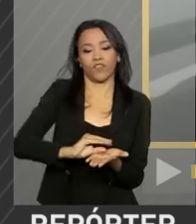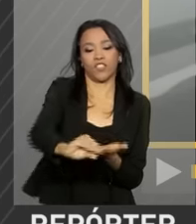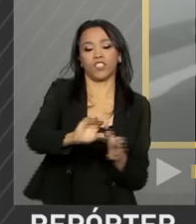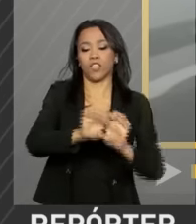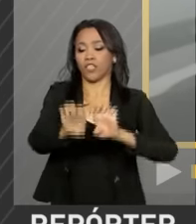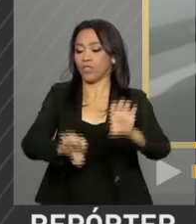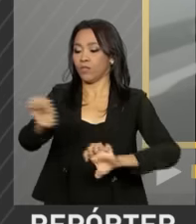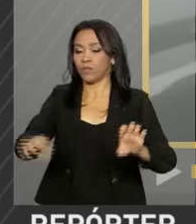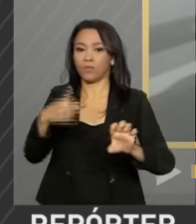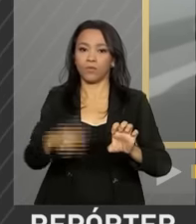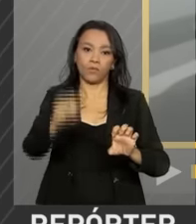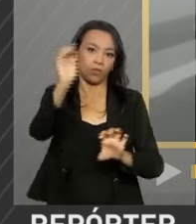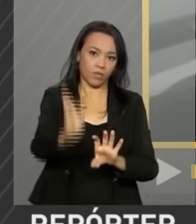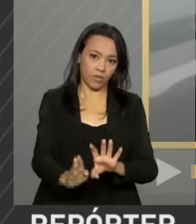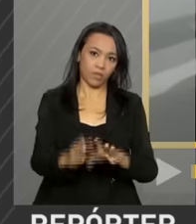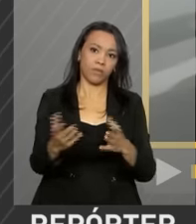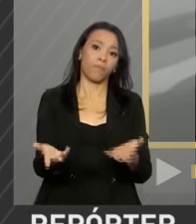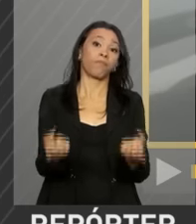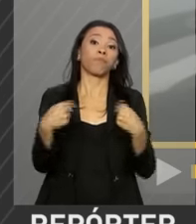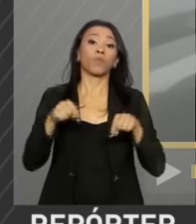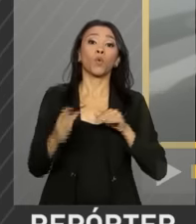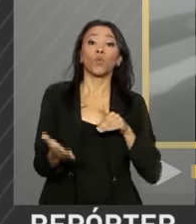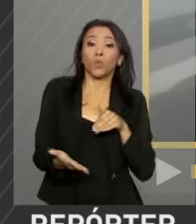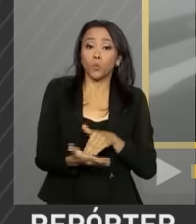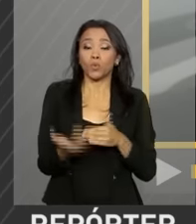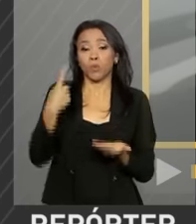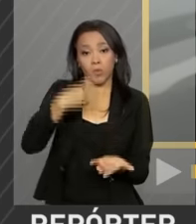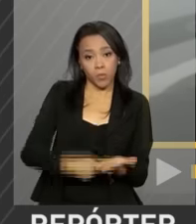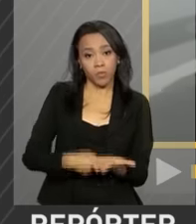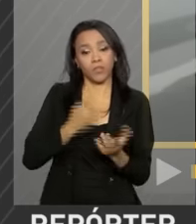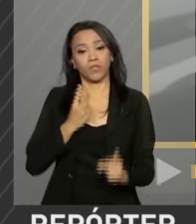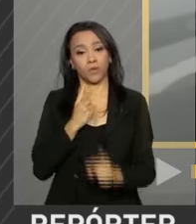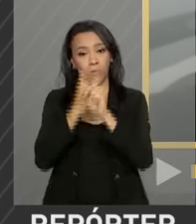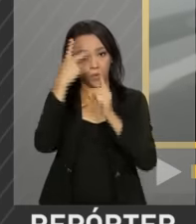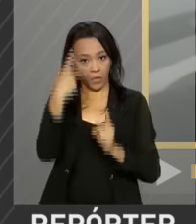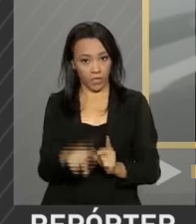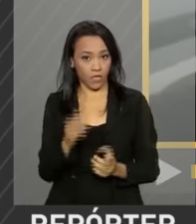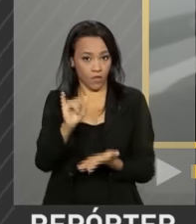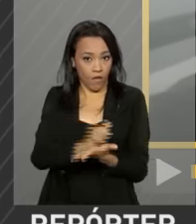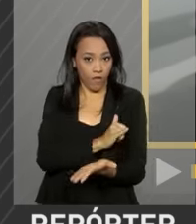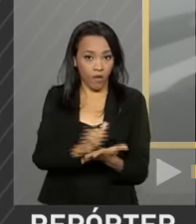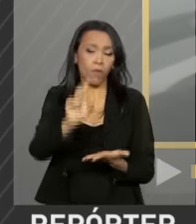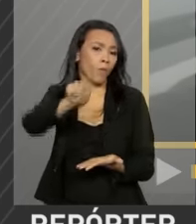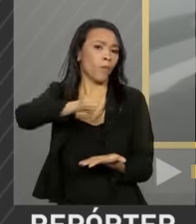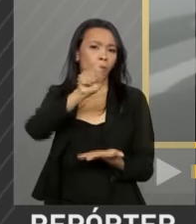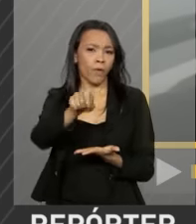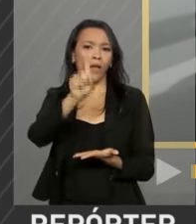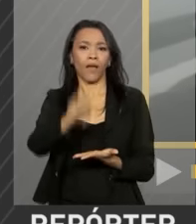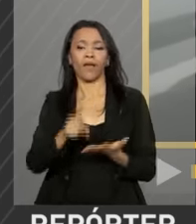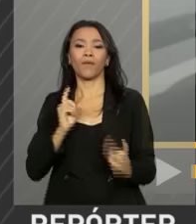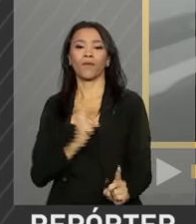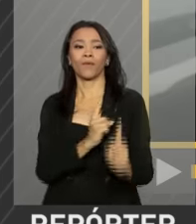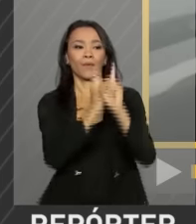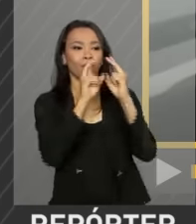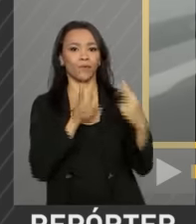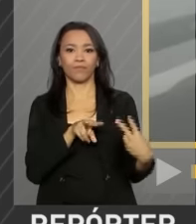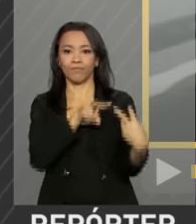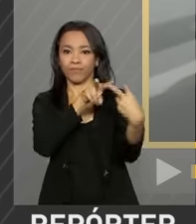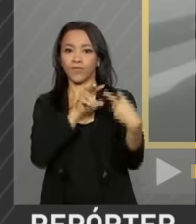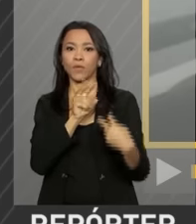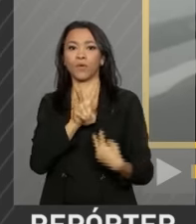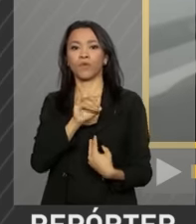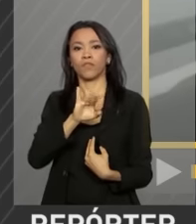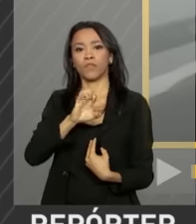infraestrutura nacional. O último compromisso do presidente Michel Temer em Nova York é um encontro com o vice-presidente dos Estados